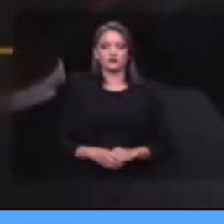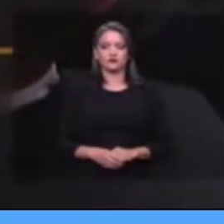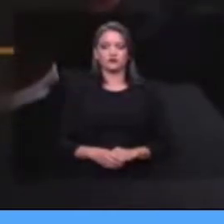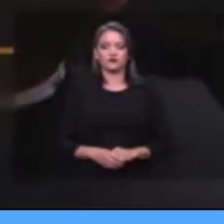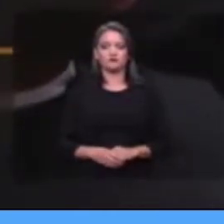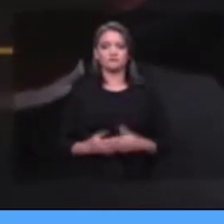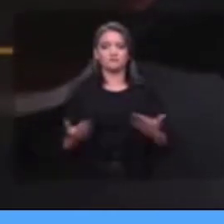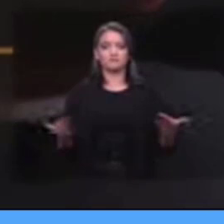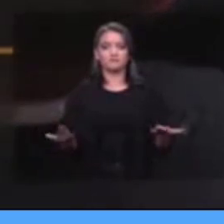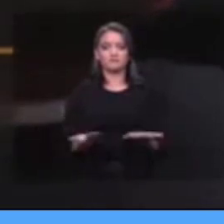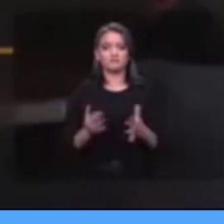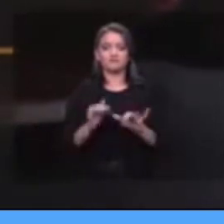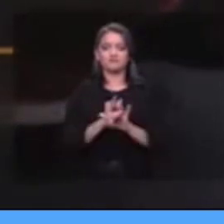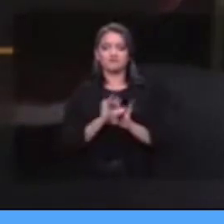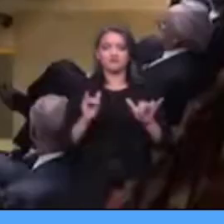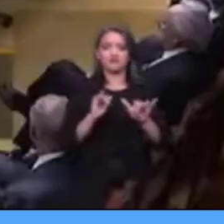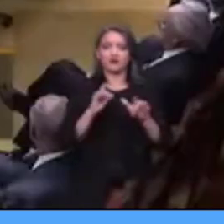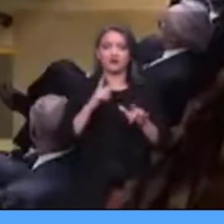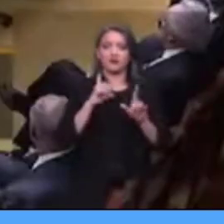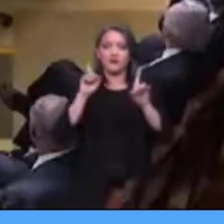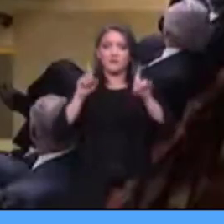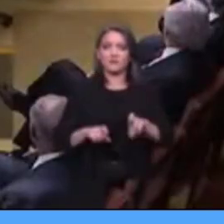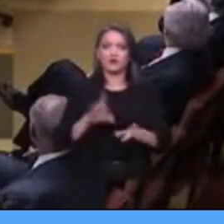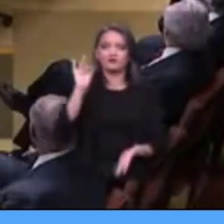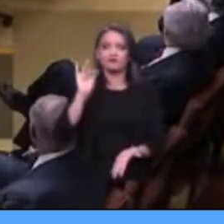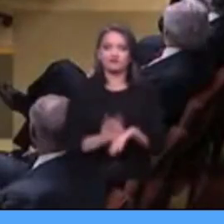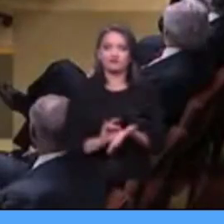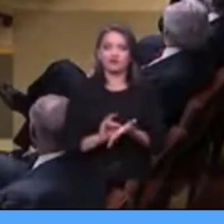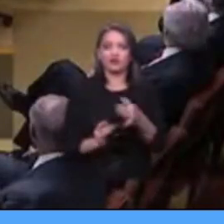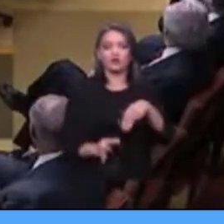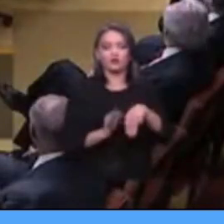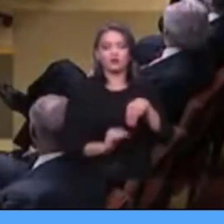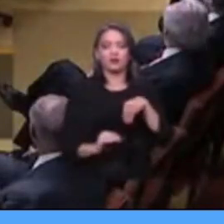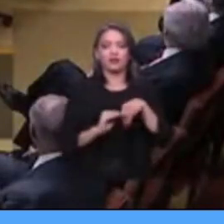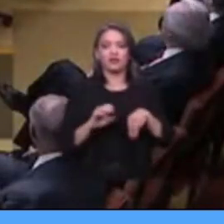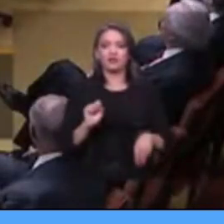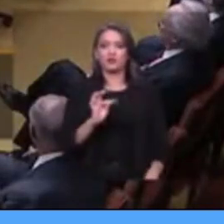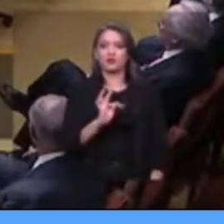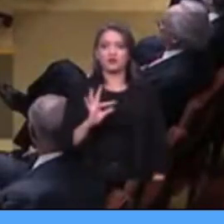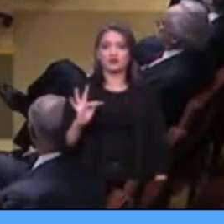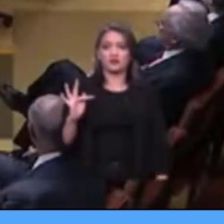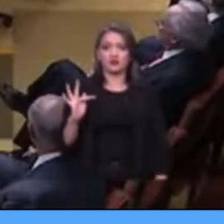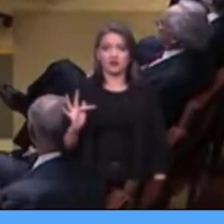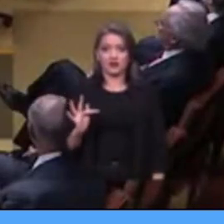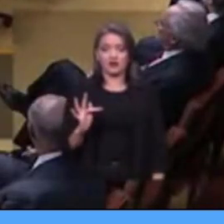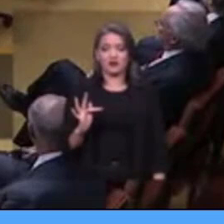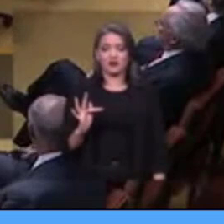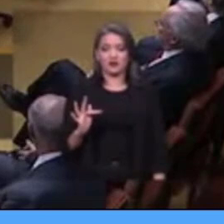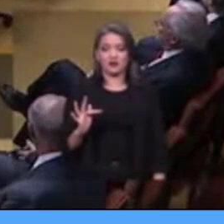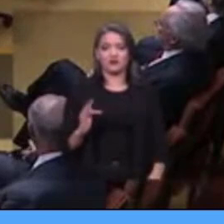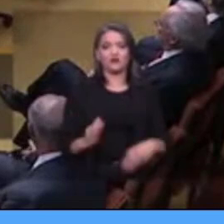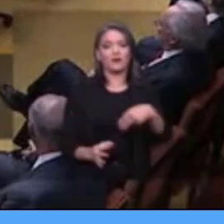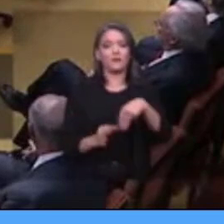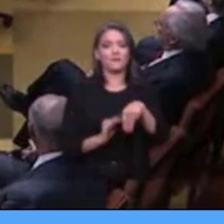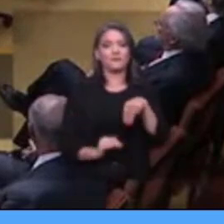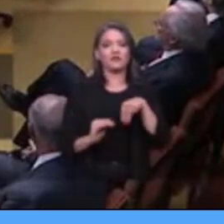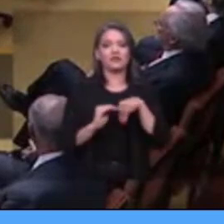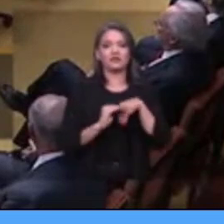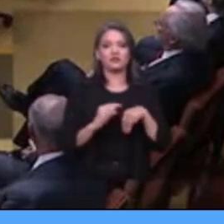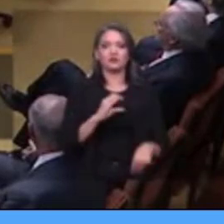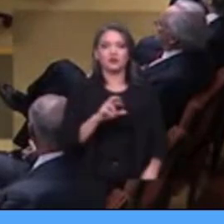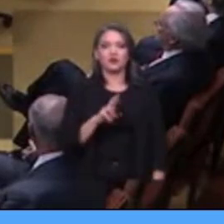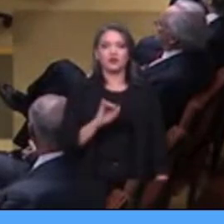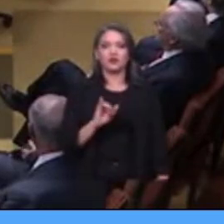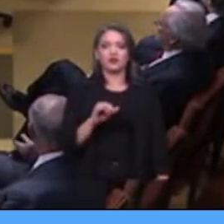Declaro empossado no cargo de ministro do Supremo Tribunal Federal, Sua Excelência, o ministro